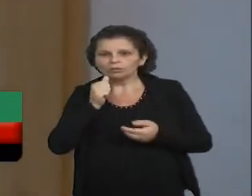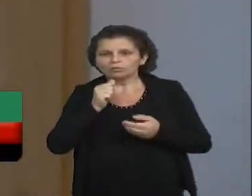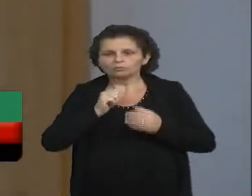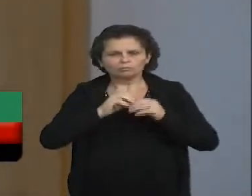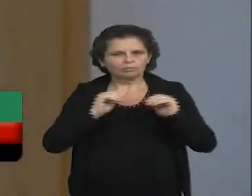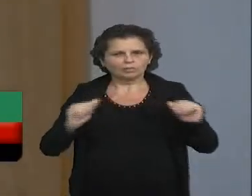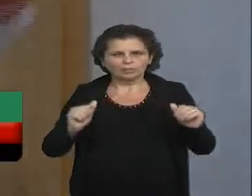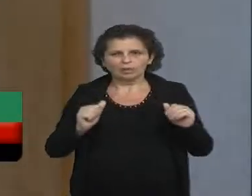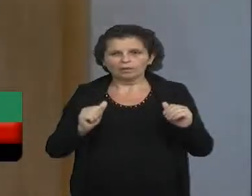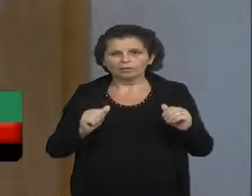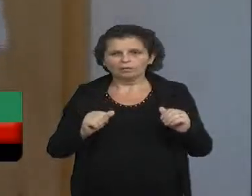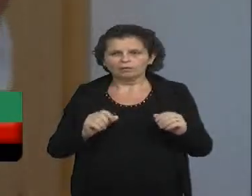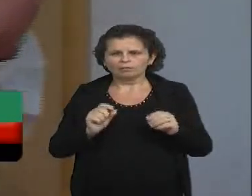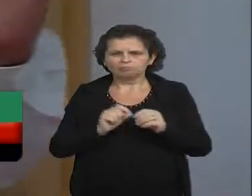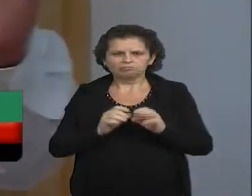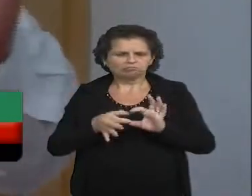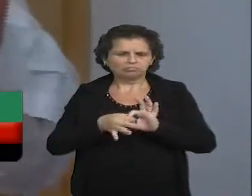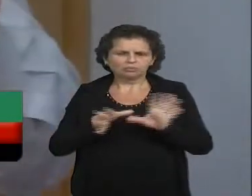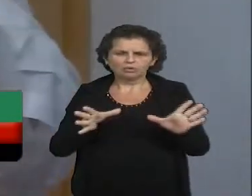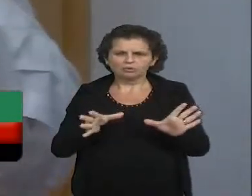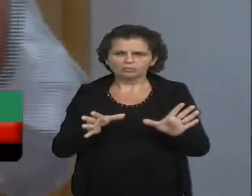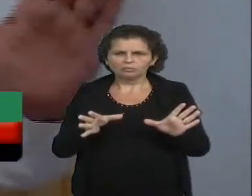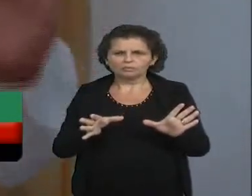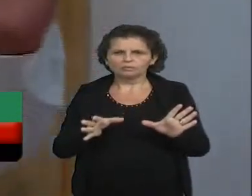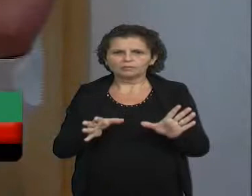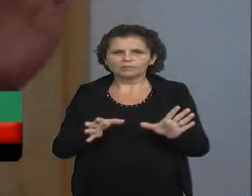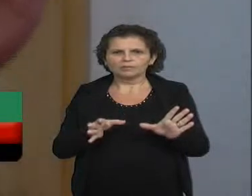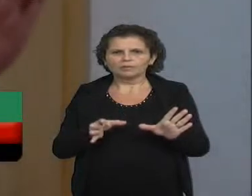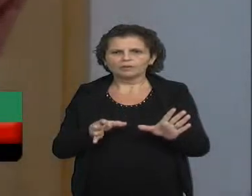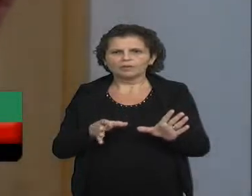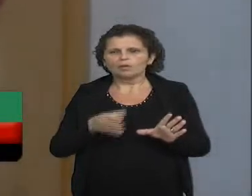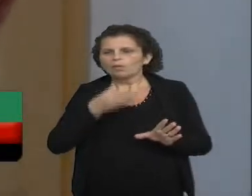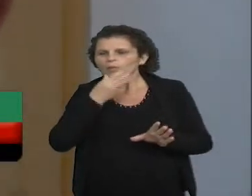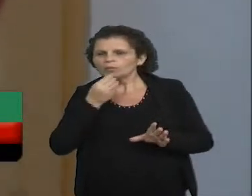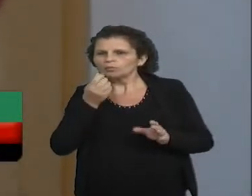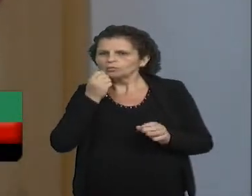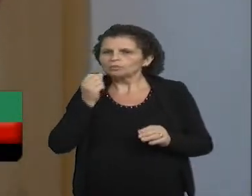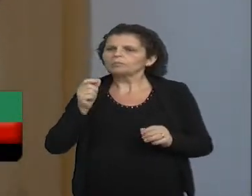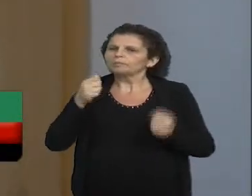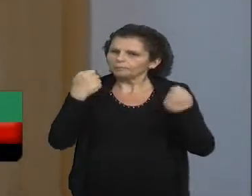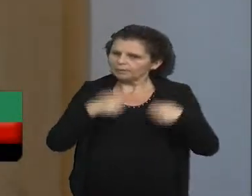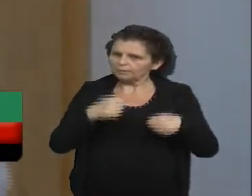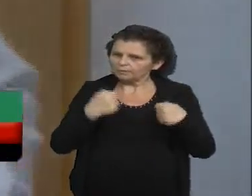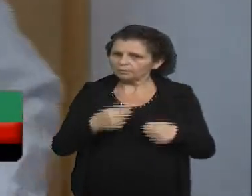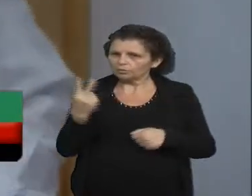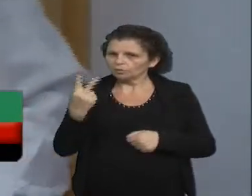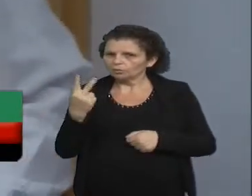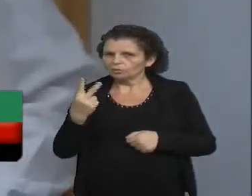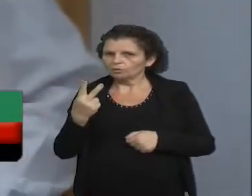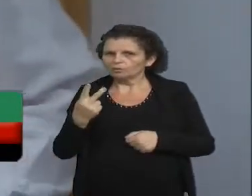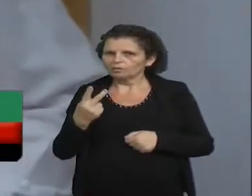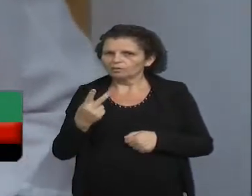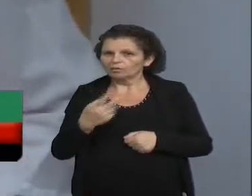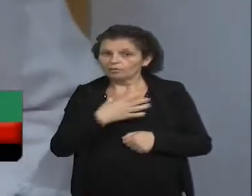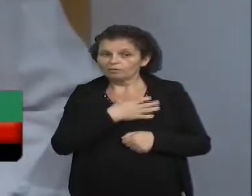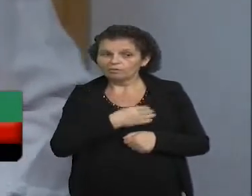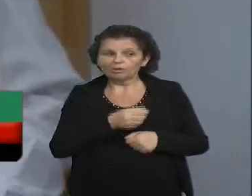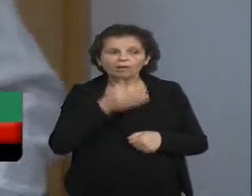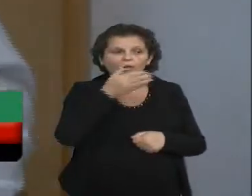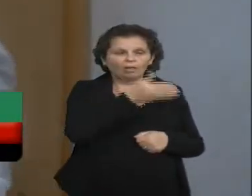feminino. Quem quiser fazer, que faça. Agora, não tire o masculino e o feminino. Como é que você vai deixar o seu